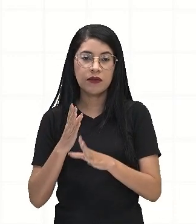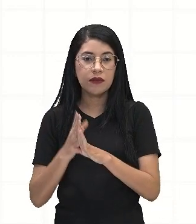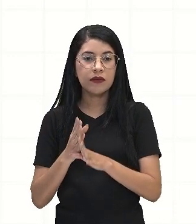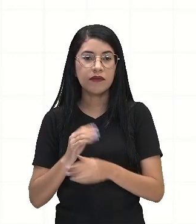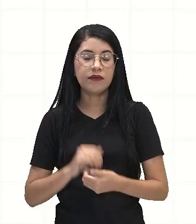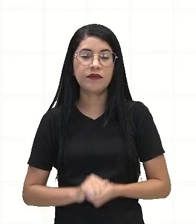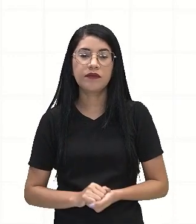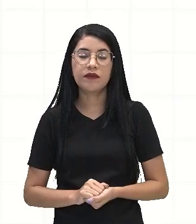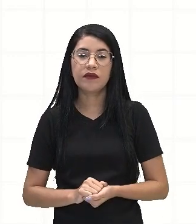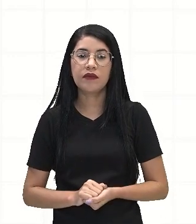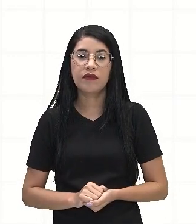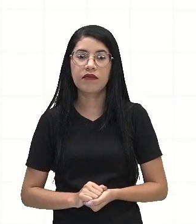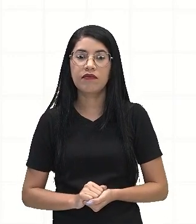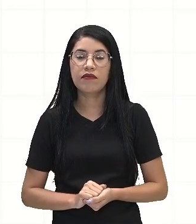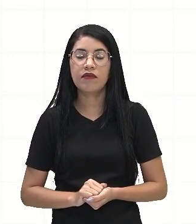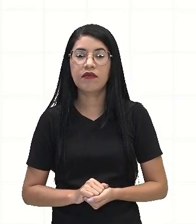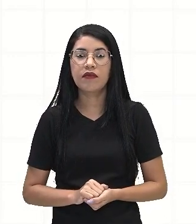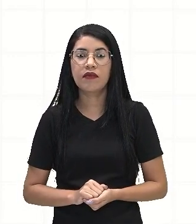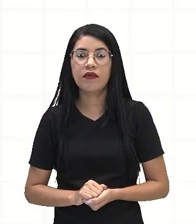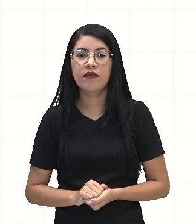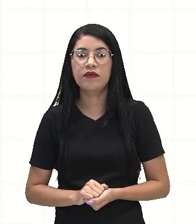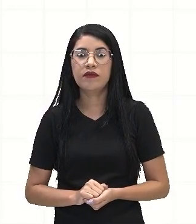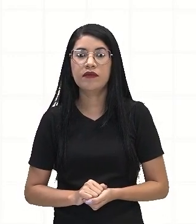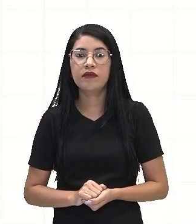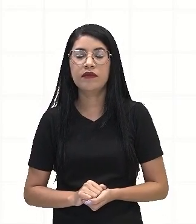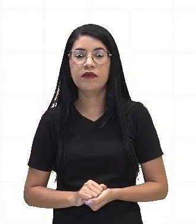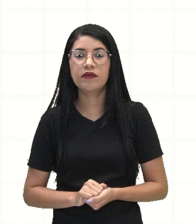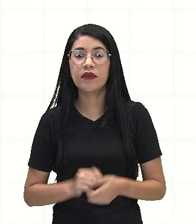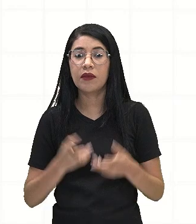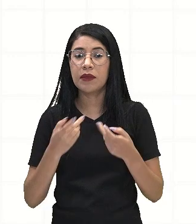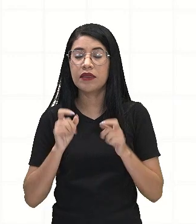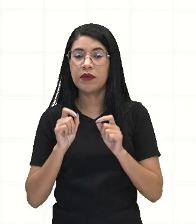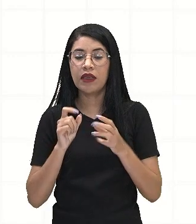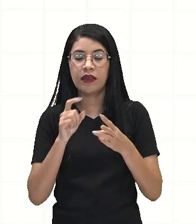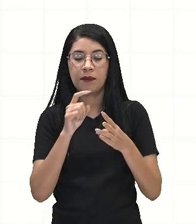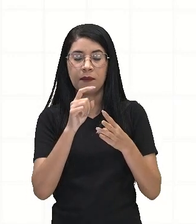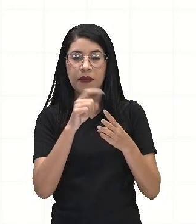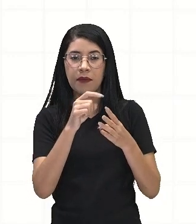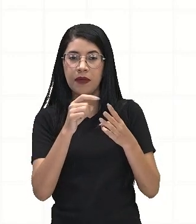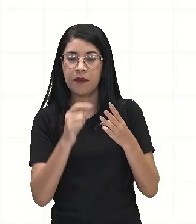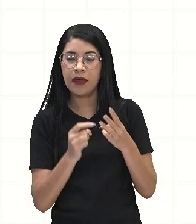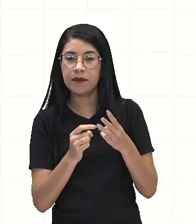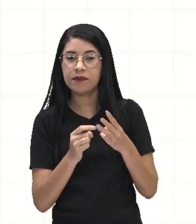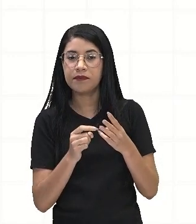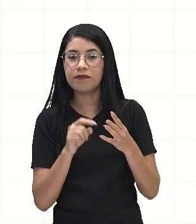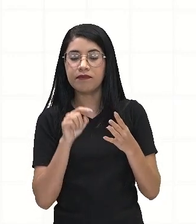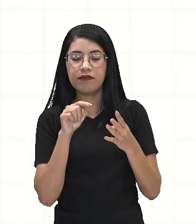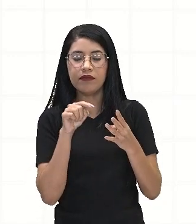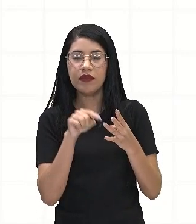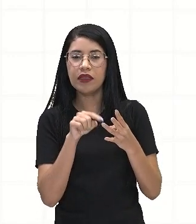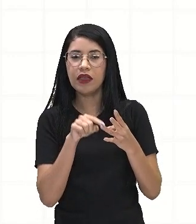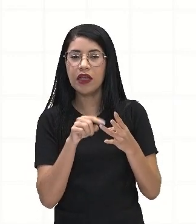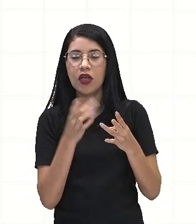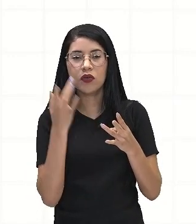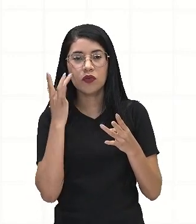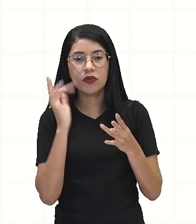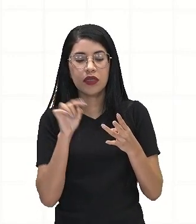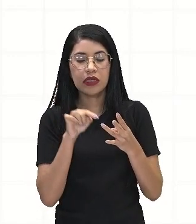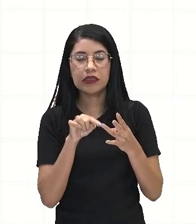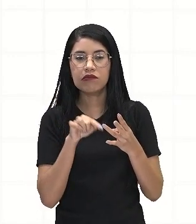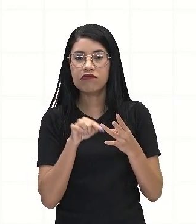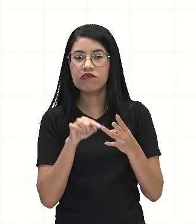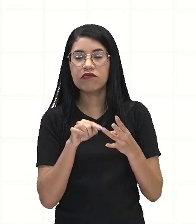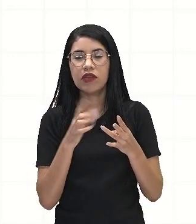Então, vejam que eu tenho aqui 3 informações, né? E eu quero encontrar essa quarta informação,